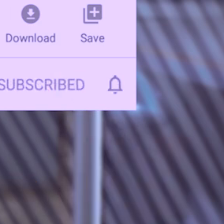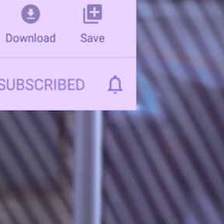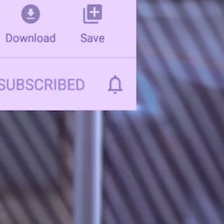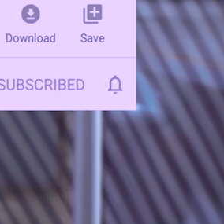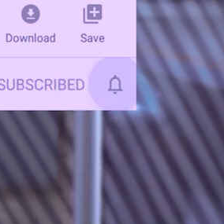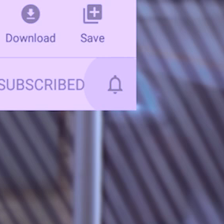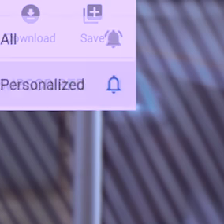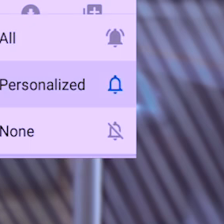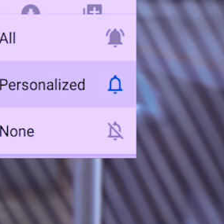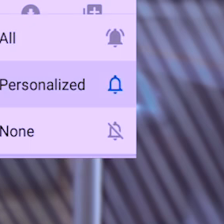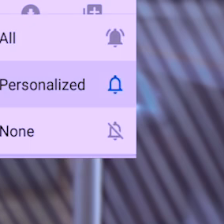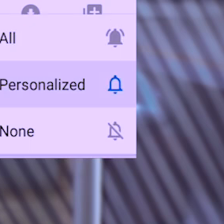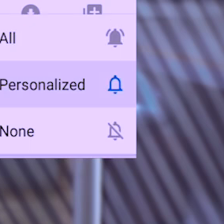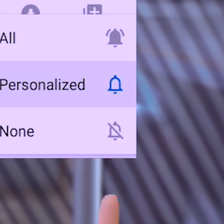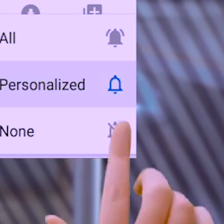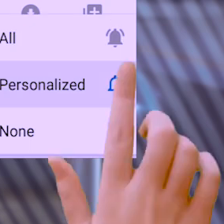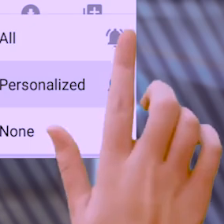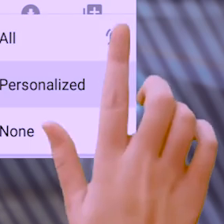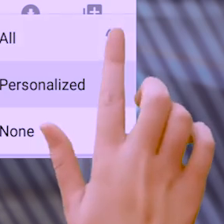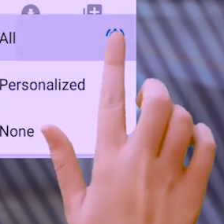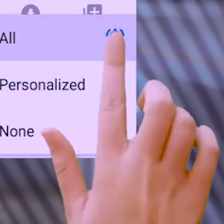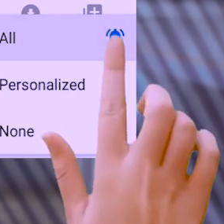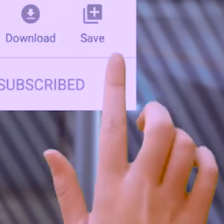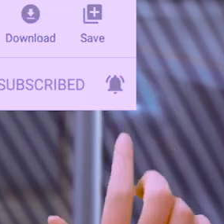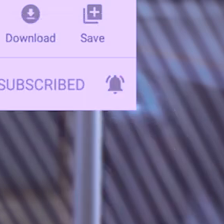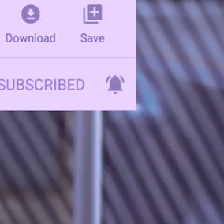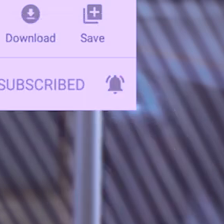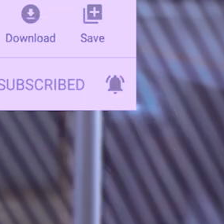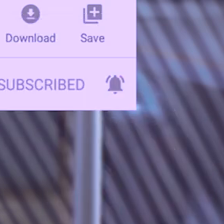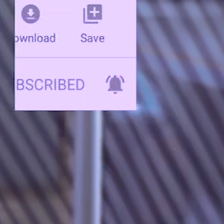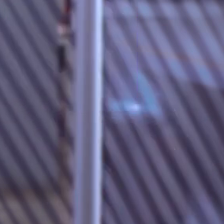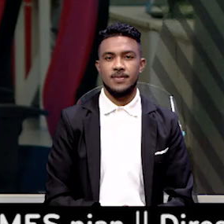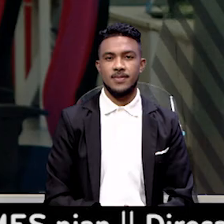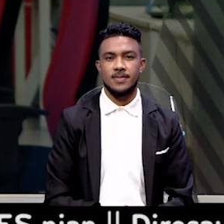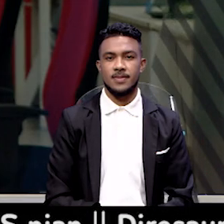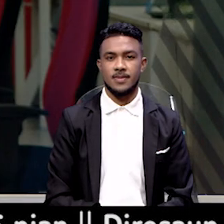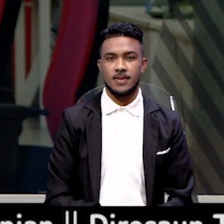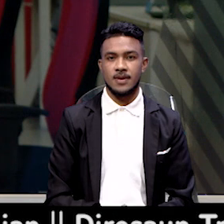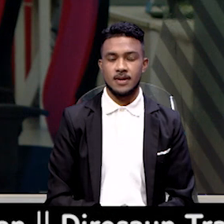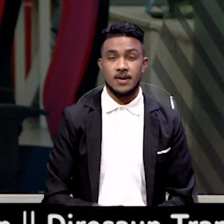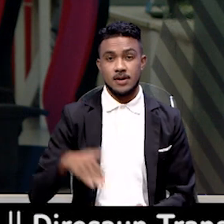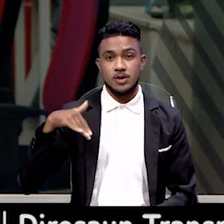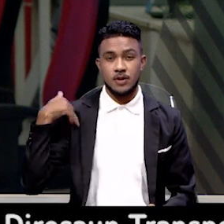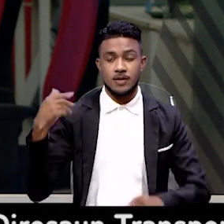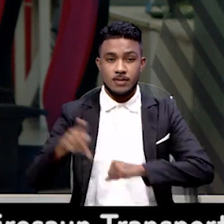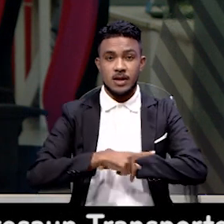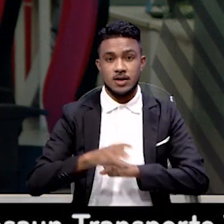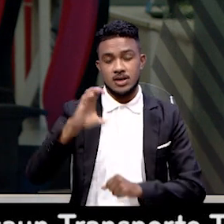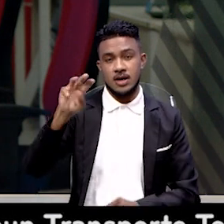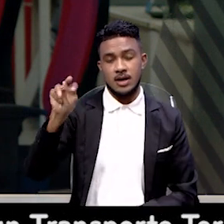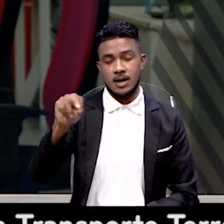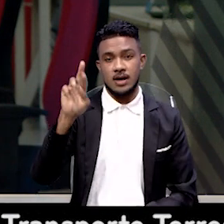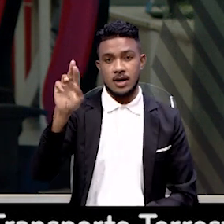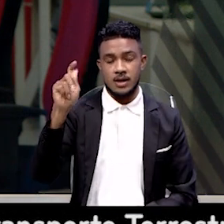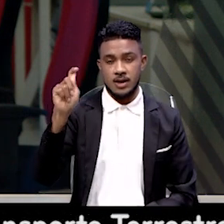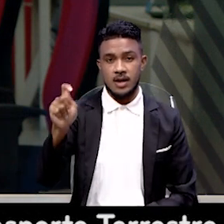no hanehan botão notificação. Atunne la bele la com informação fom husiami. Juventude Partido CNRT condena acto